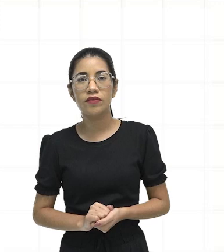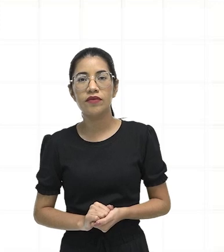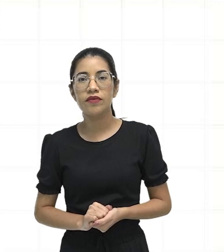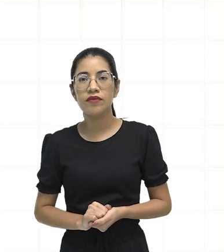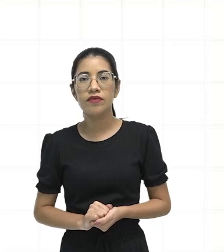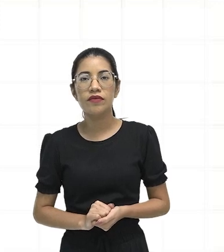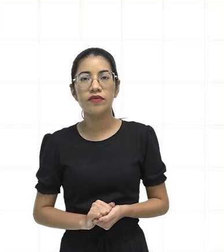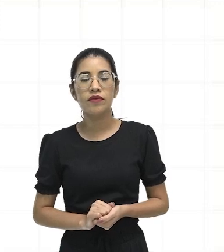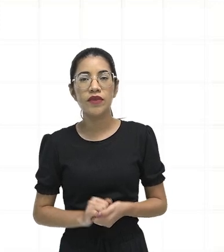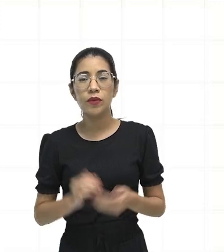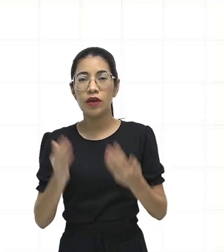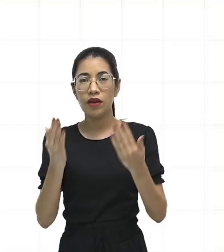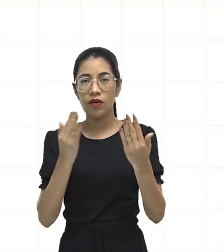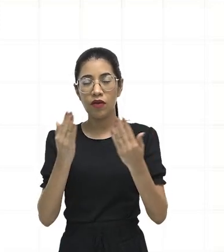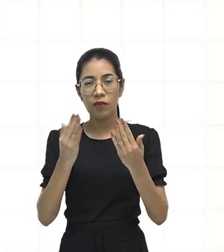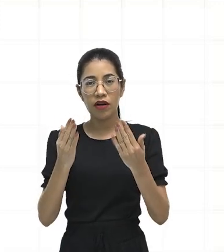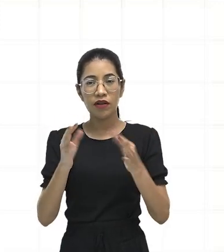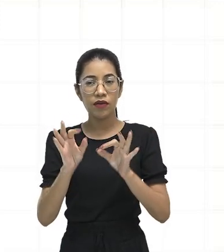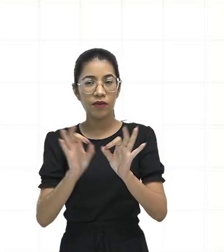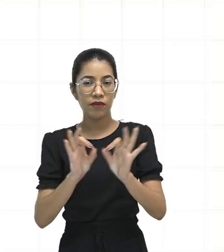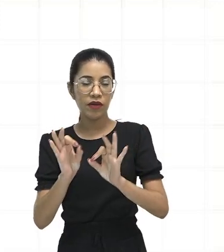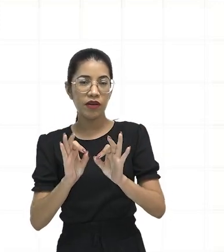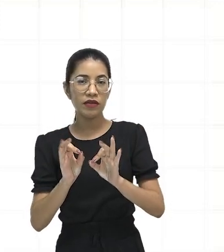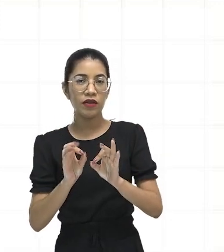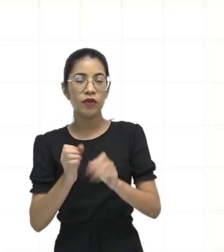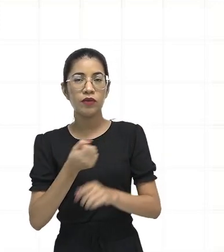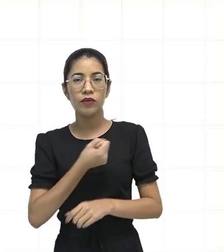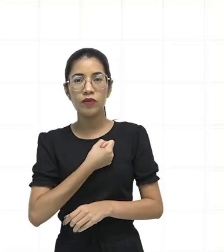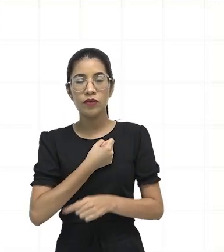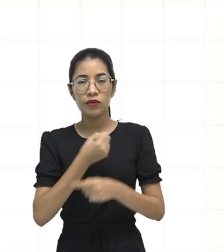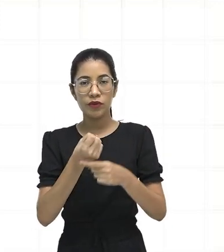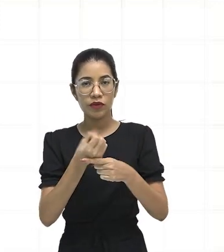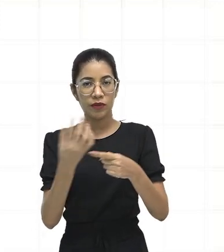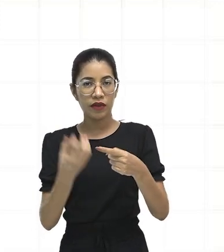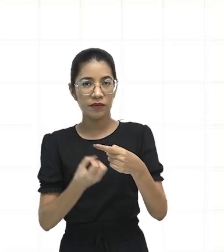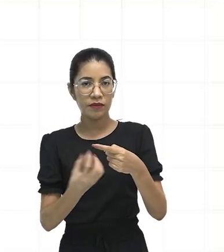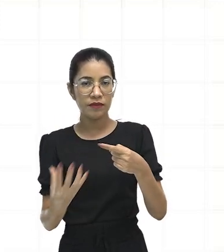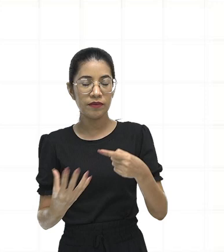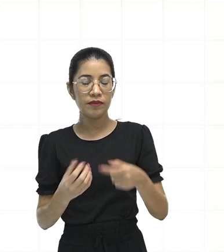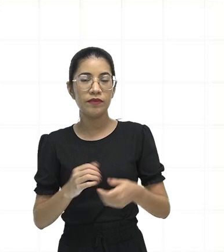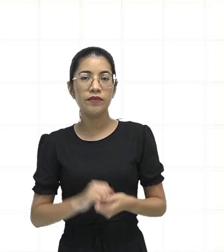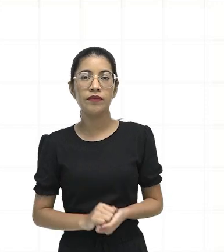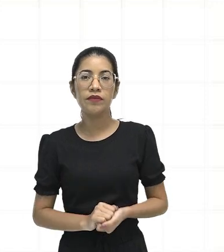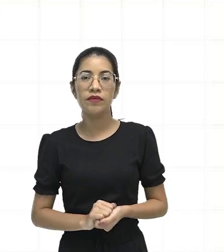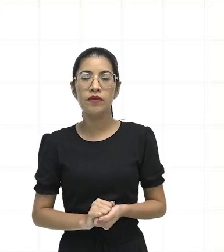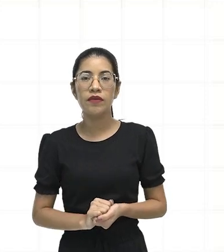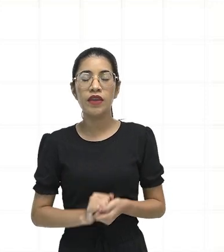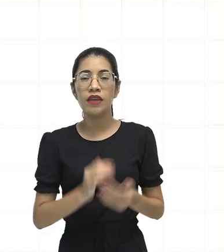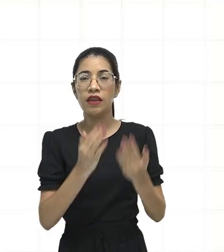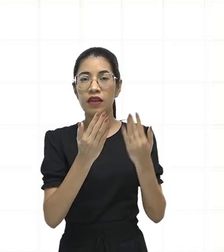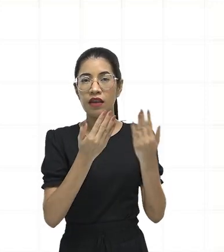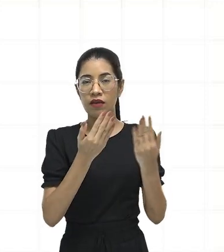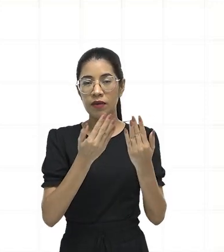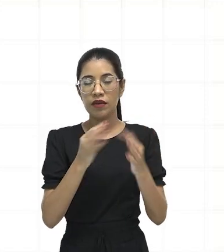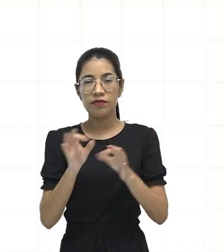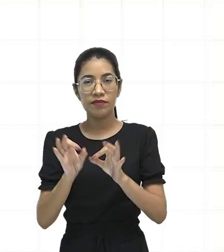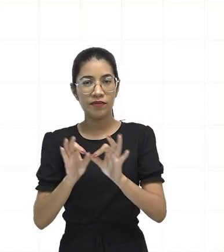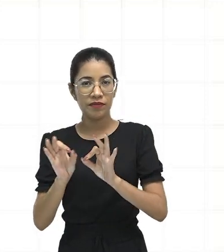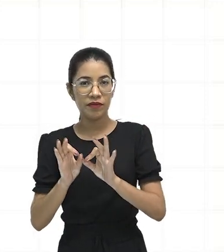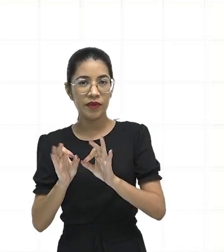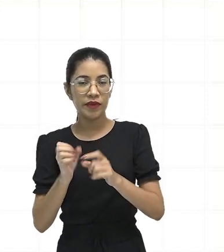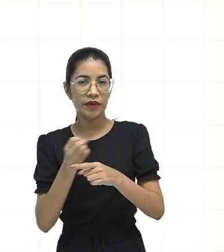comparação, né? Comparação e ordenação de números fracionários. A comparação e ordenação